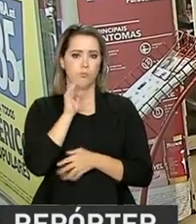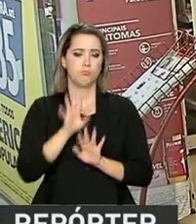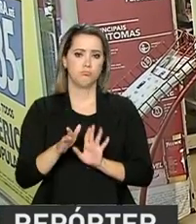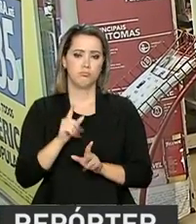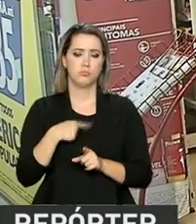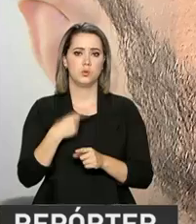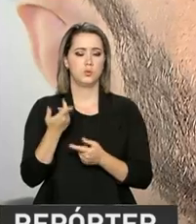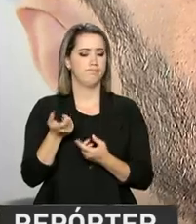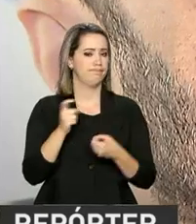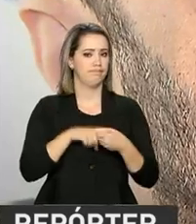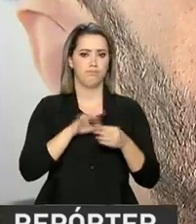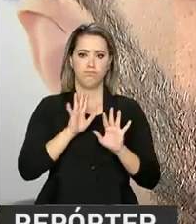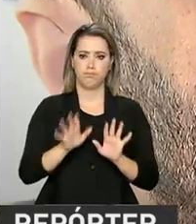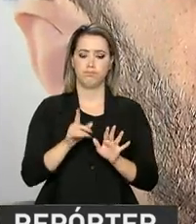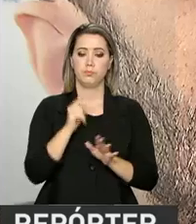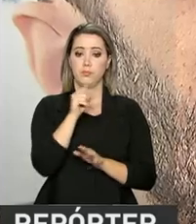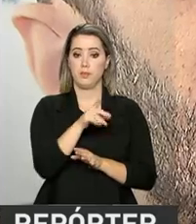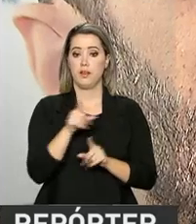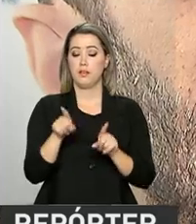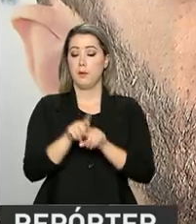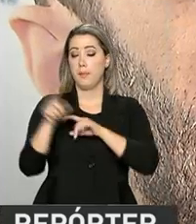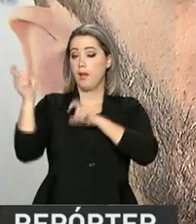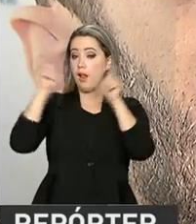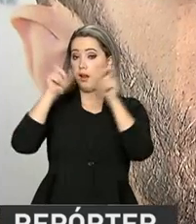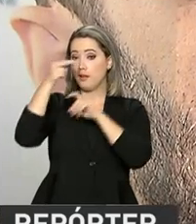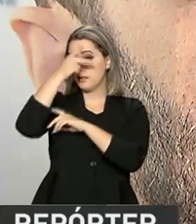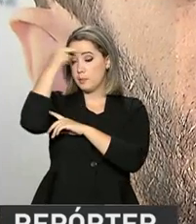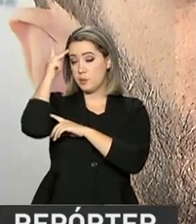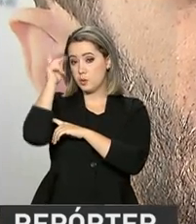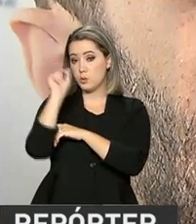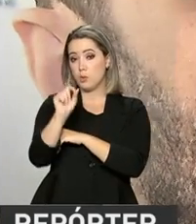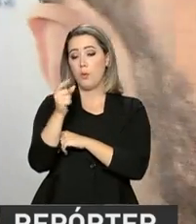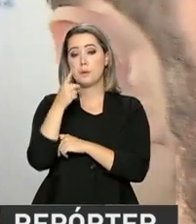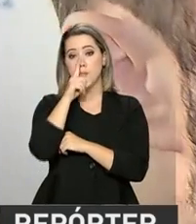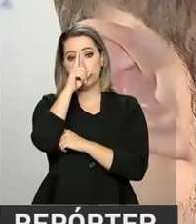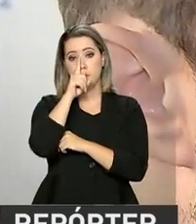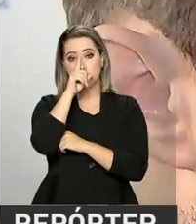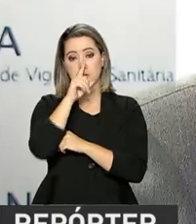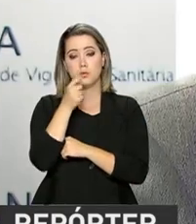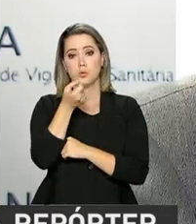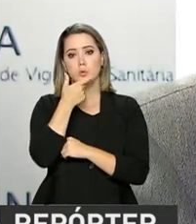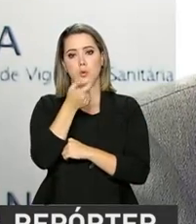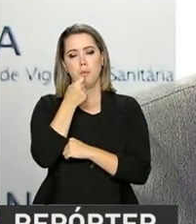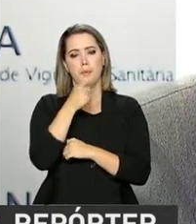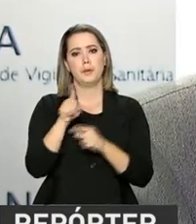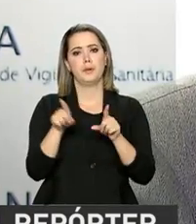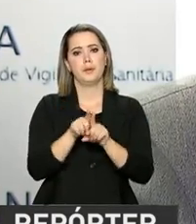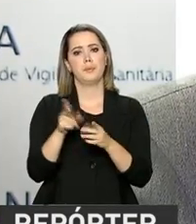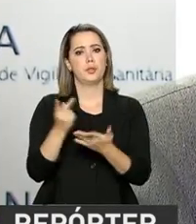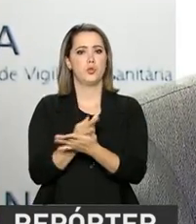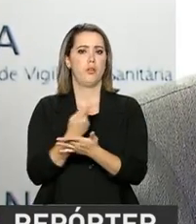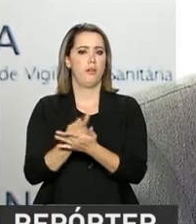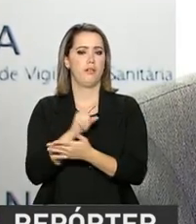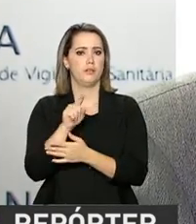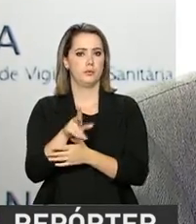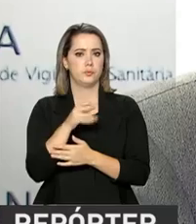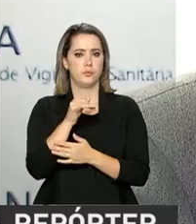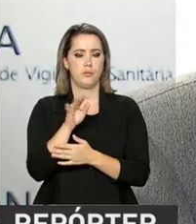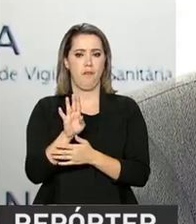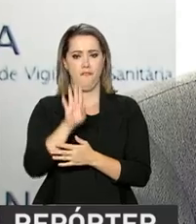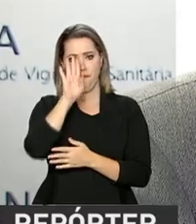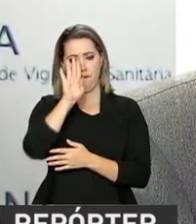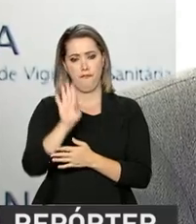devolver ou trocar a Anvisa também Alerta os consumidores para o risco de comprar medicamentos irregulares como os